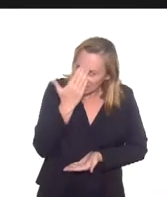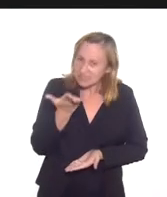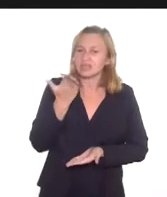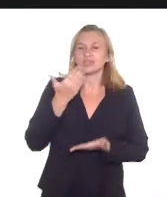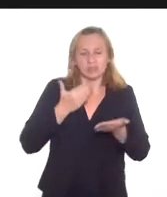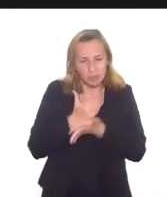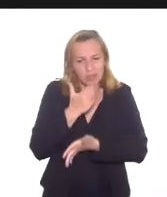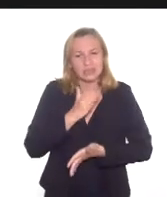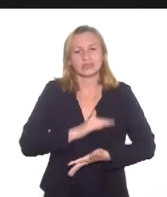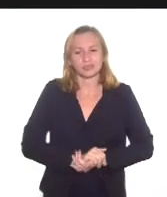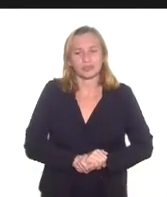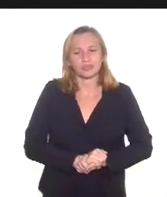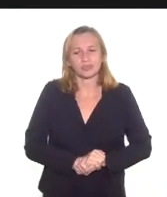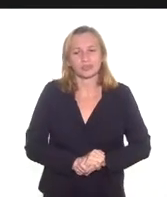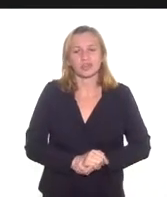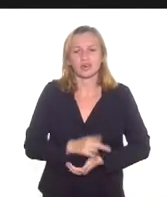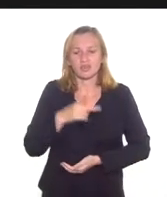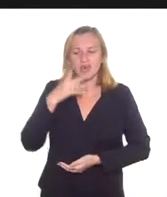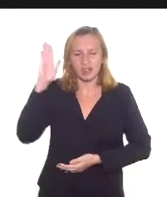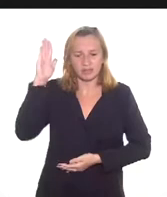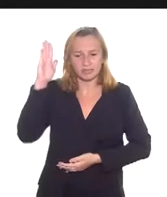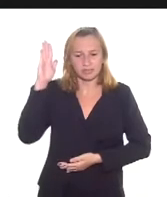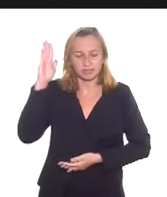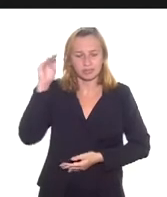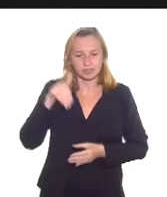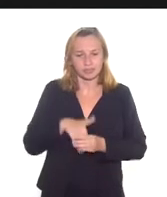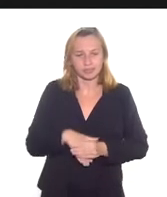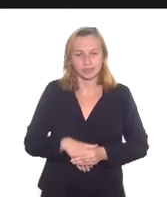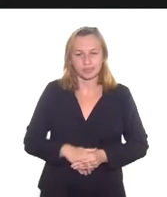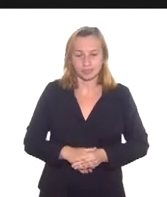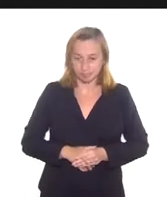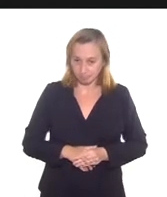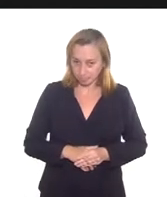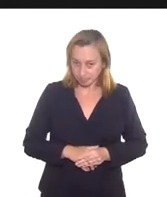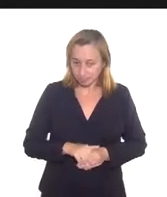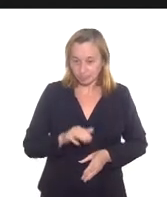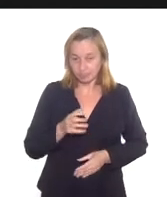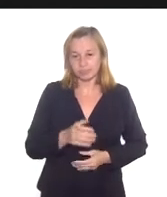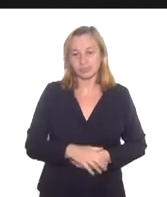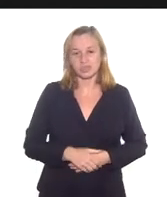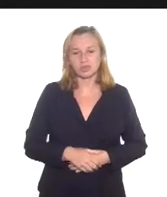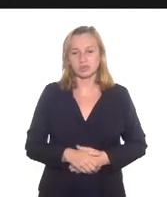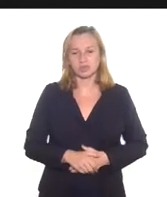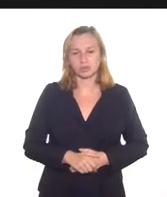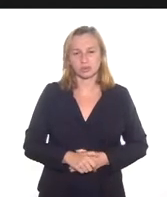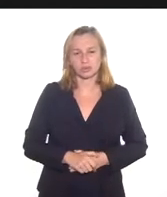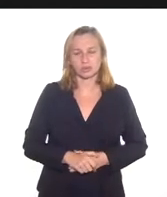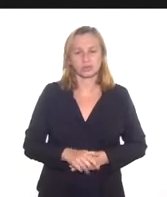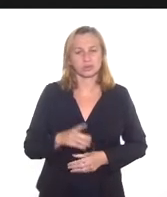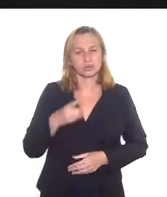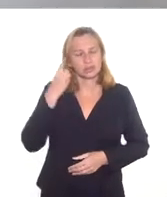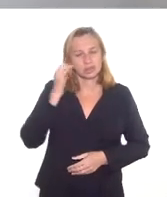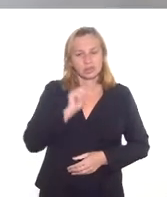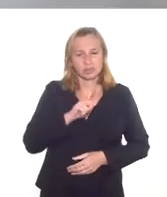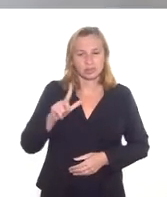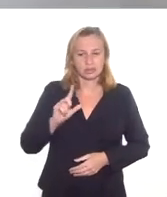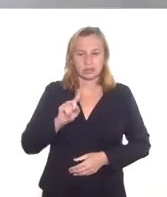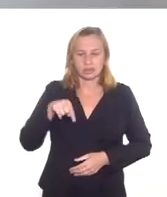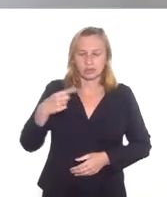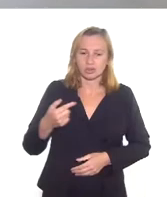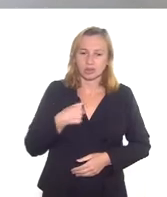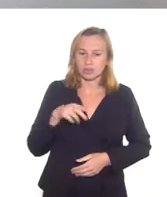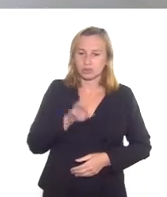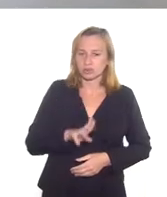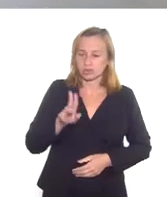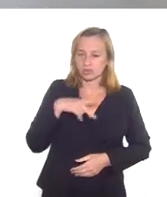aprovação. Declaração, presidente. Presidente André Siriano. Eu queria... Deputado Samuel, em seguida, vou usar a